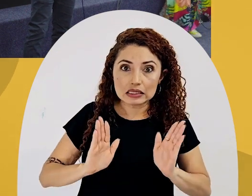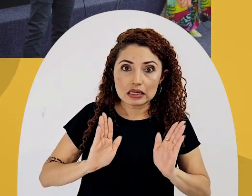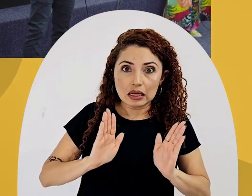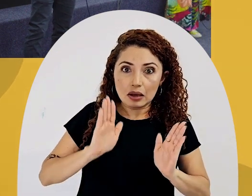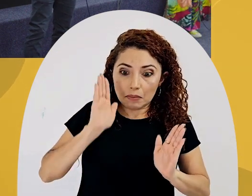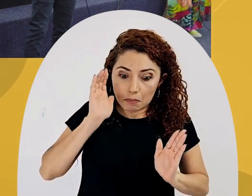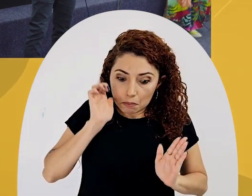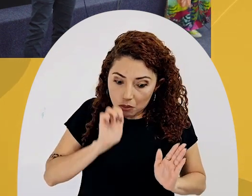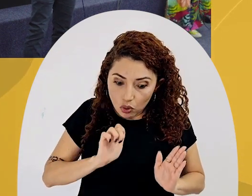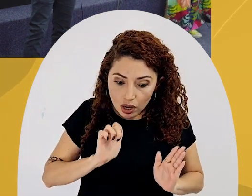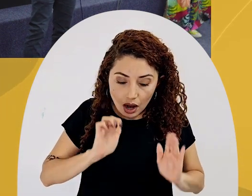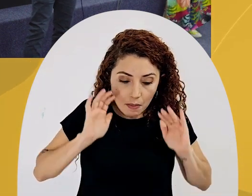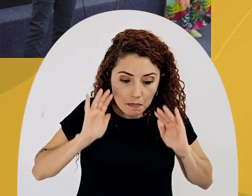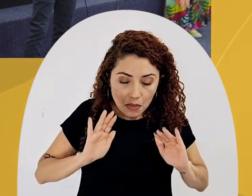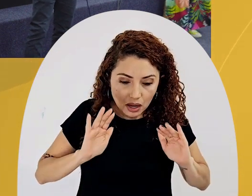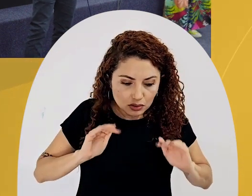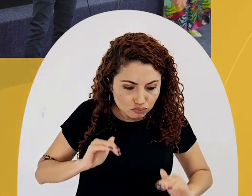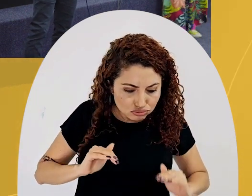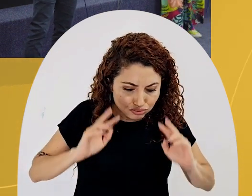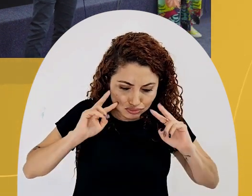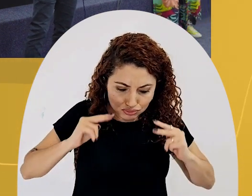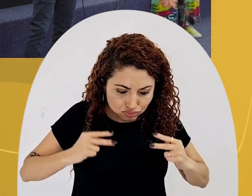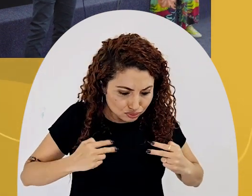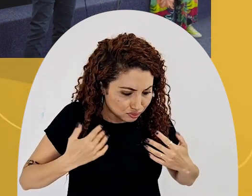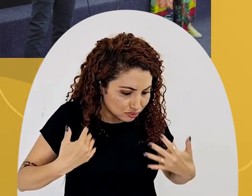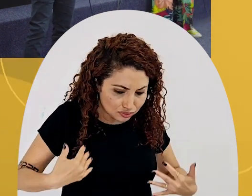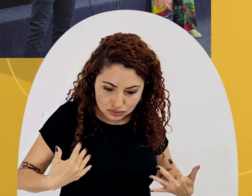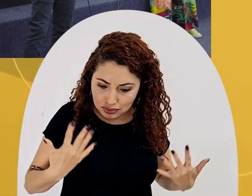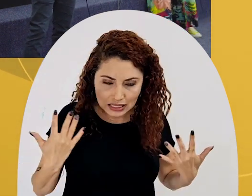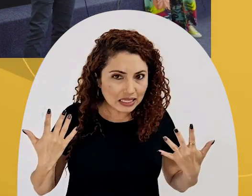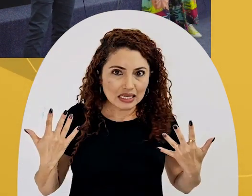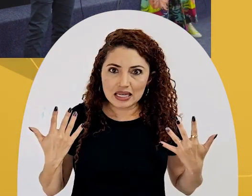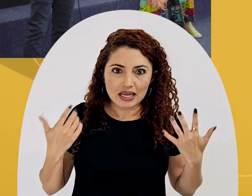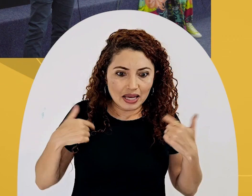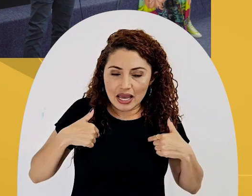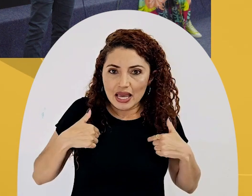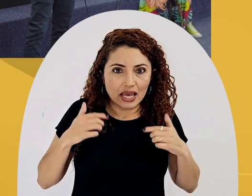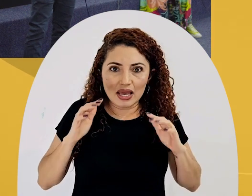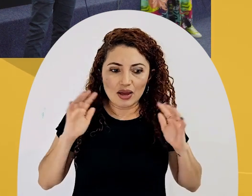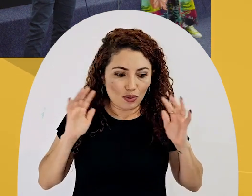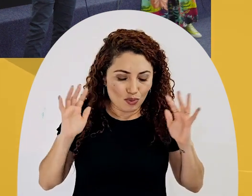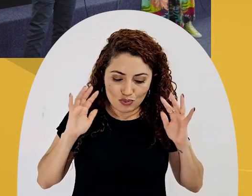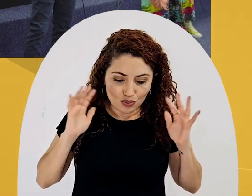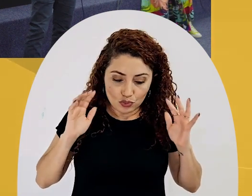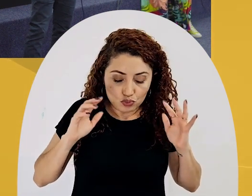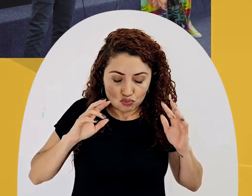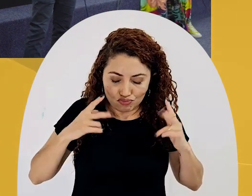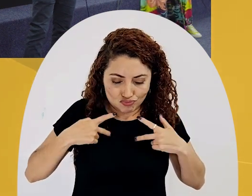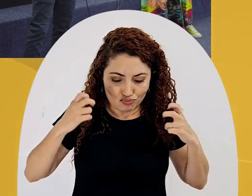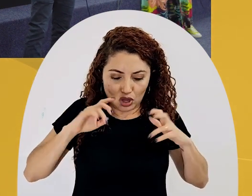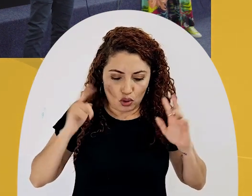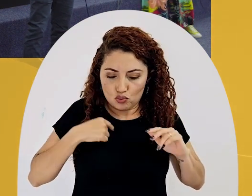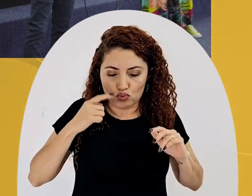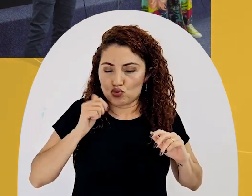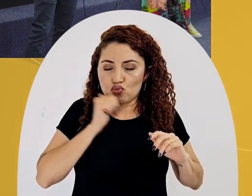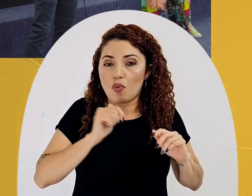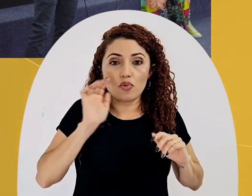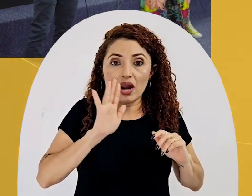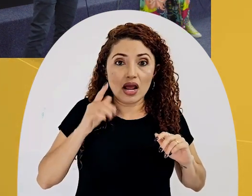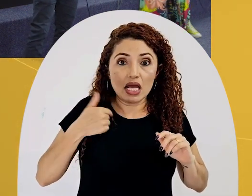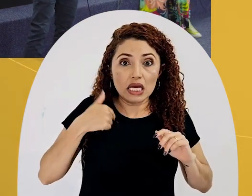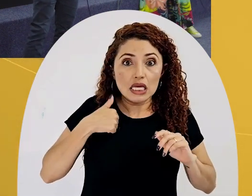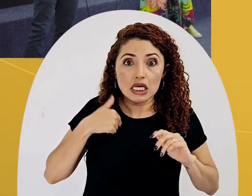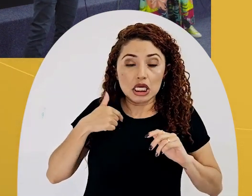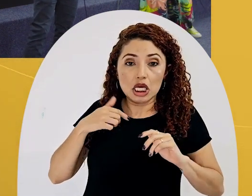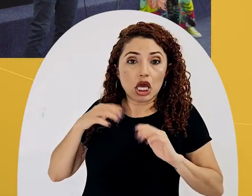me atrevo a colocar no lugar de uma mulher. E olha que eu já tive, já fui lido como tal. A gente tem que passar por isso